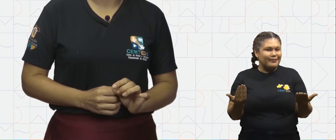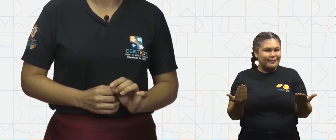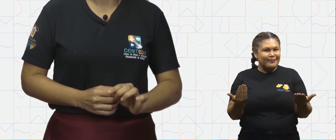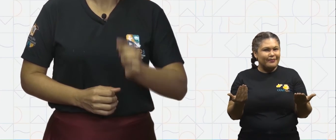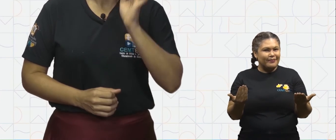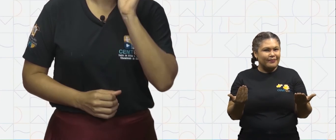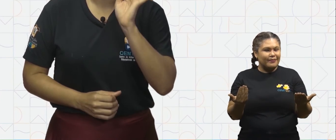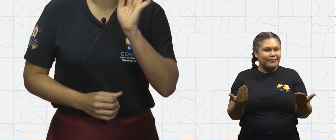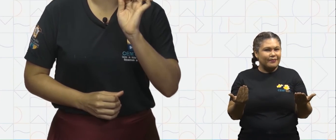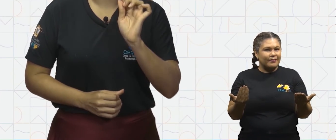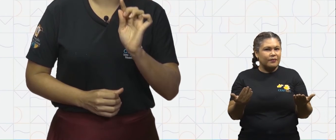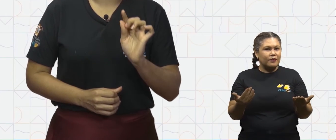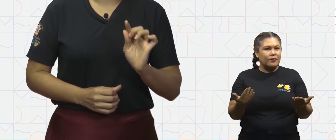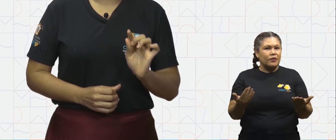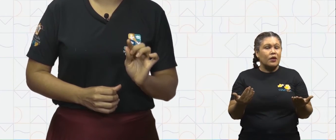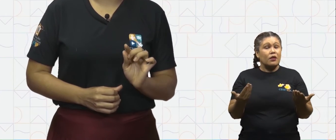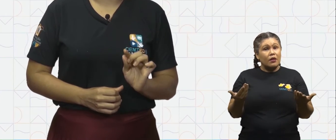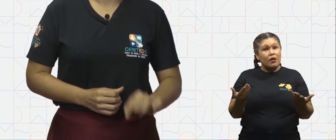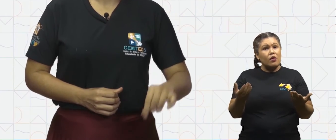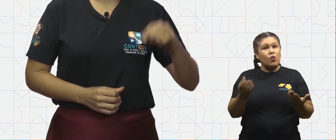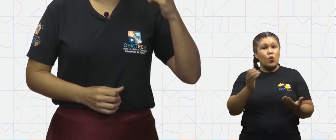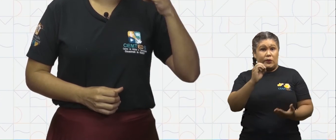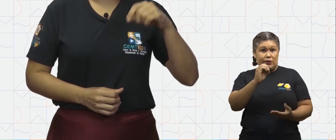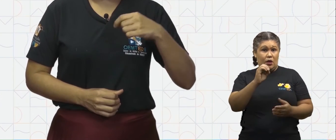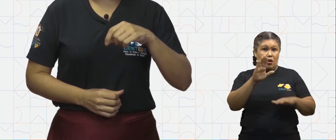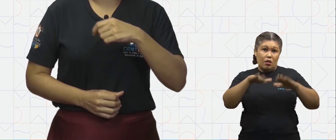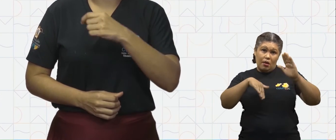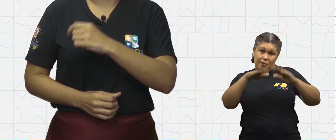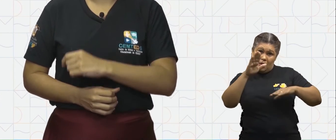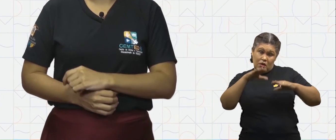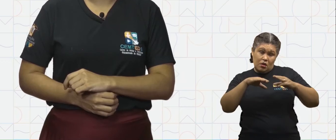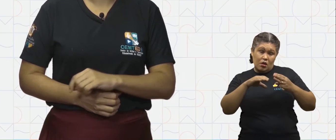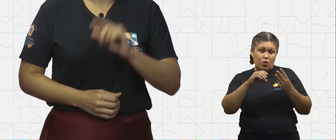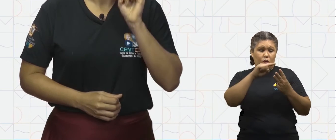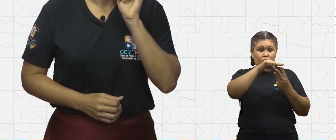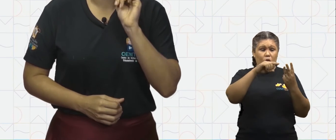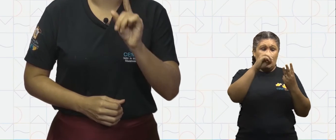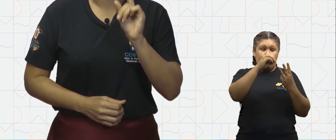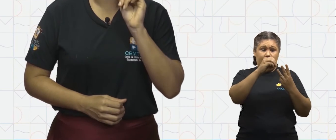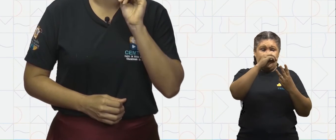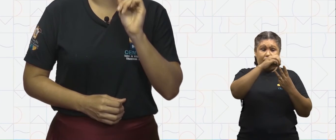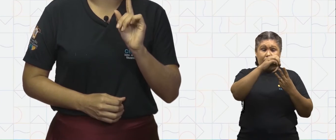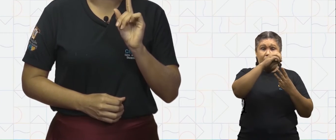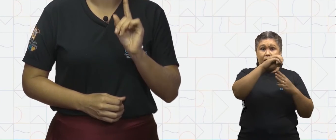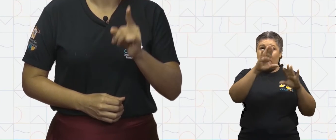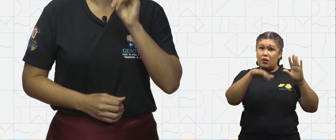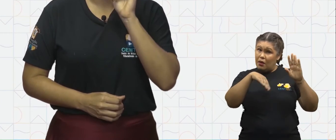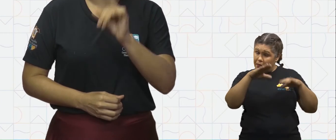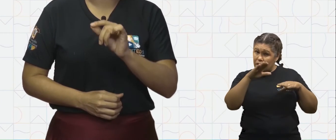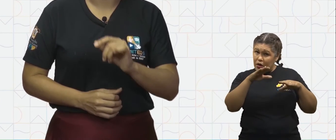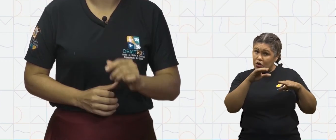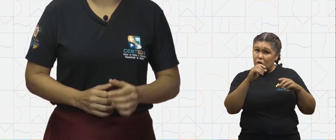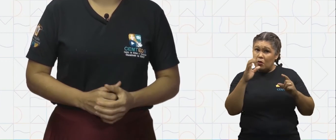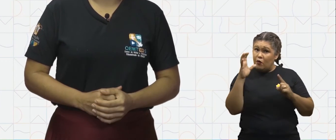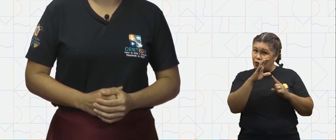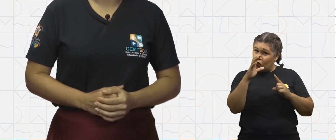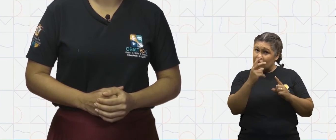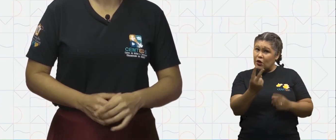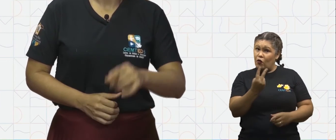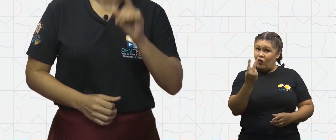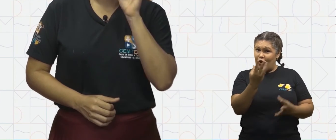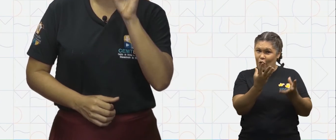diferente, influenciando assim tanto na escrita quanto na